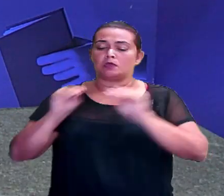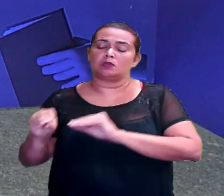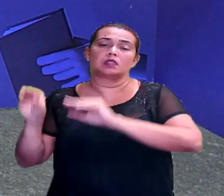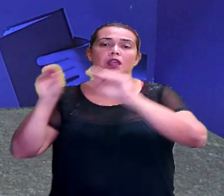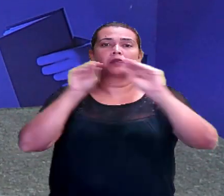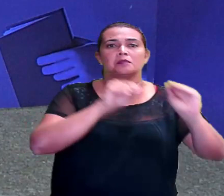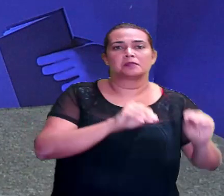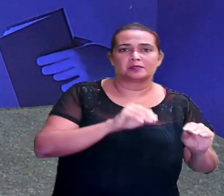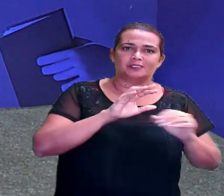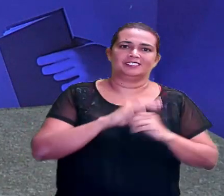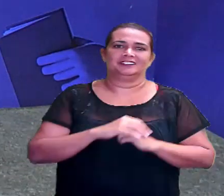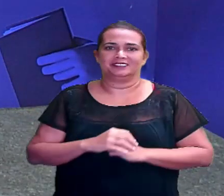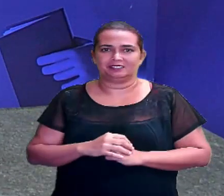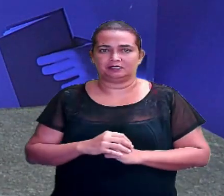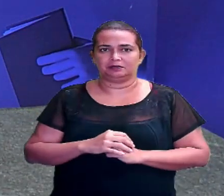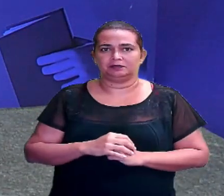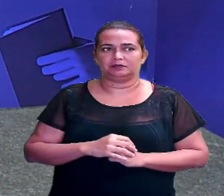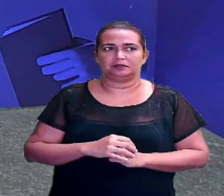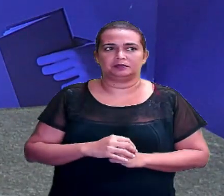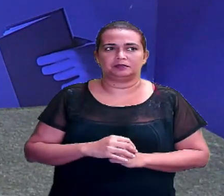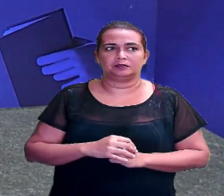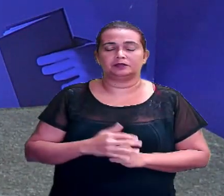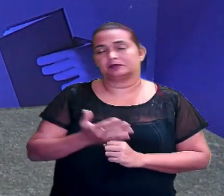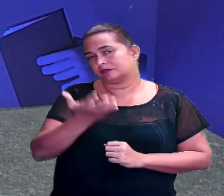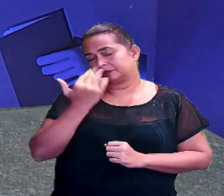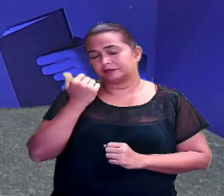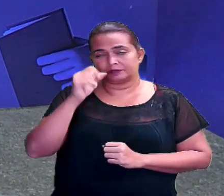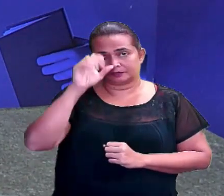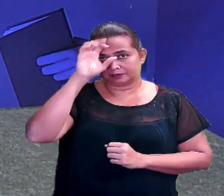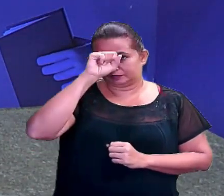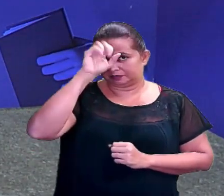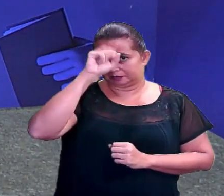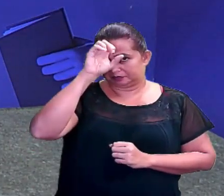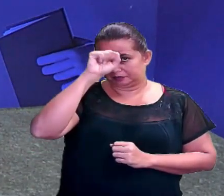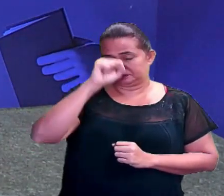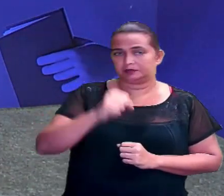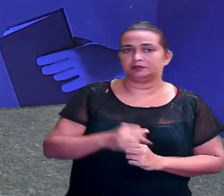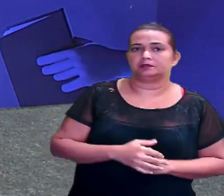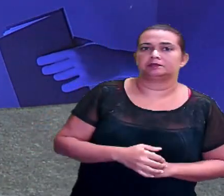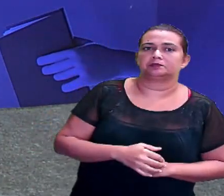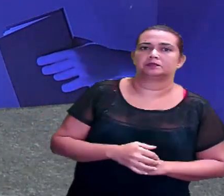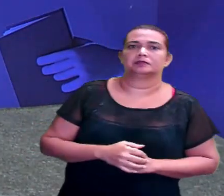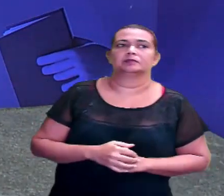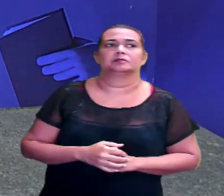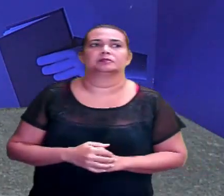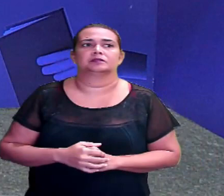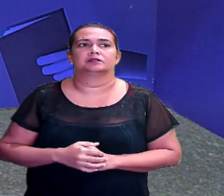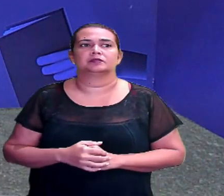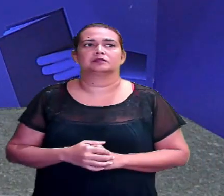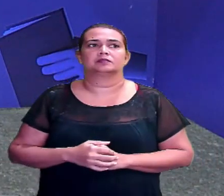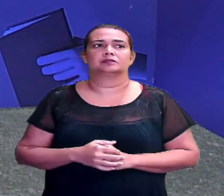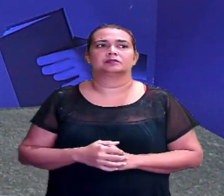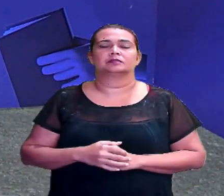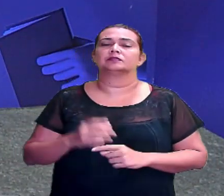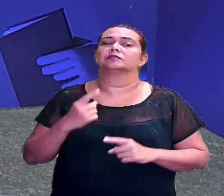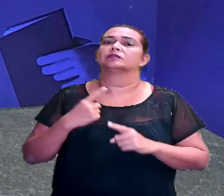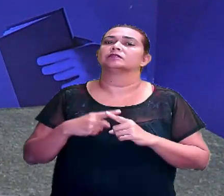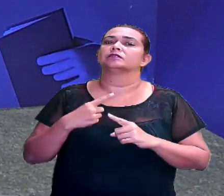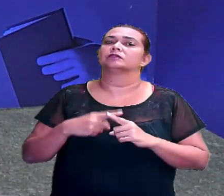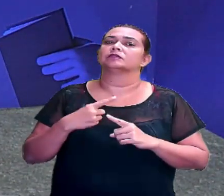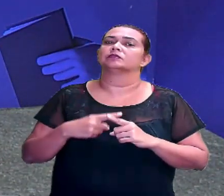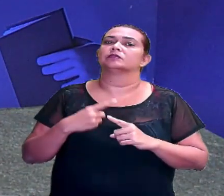nosso curso de Geografia. Então venha comigo aqui, vamos ver. Por que as